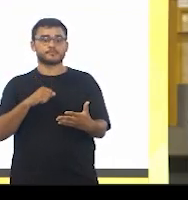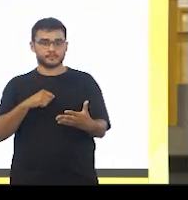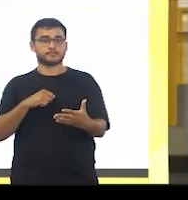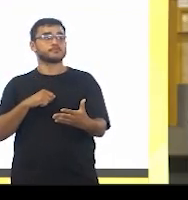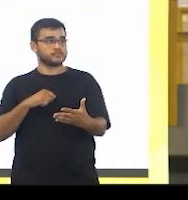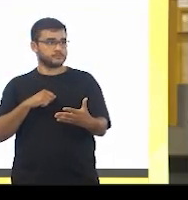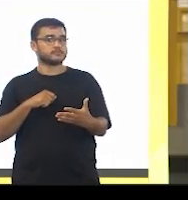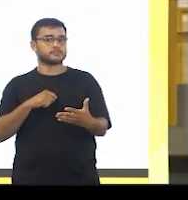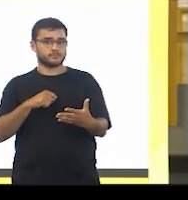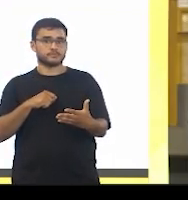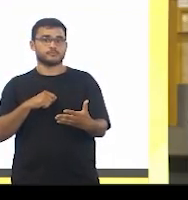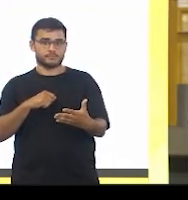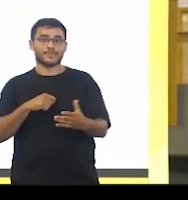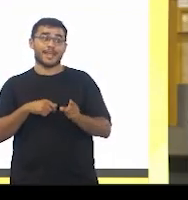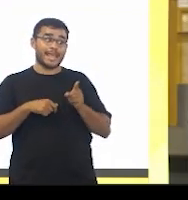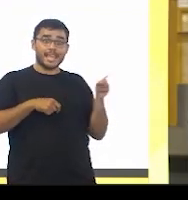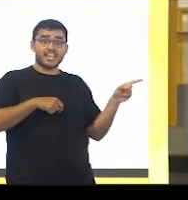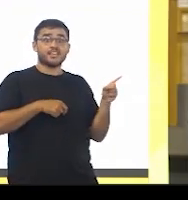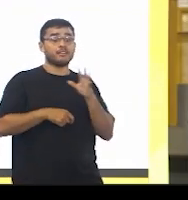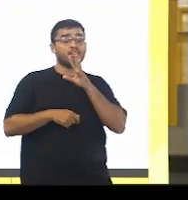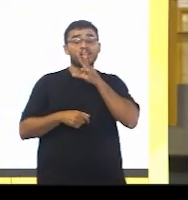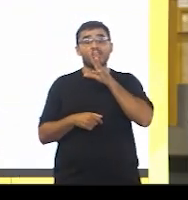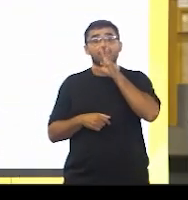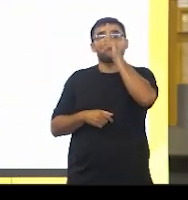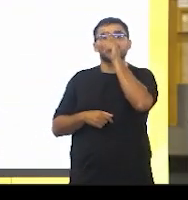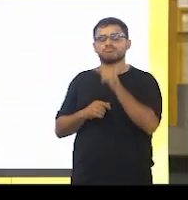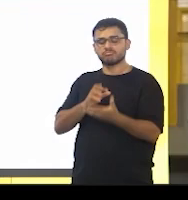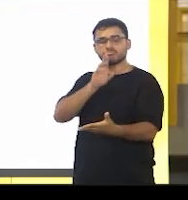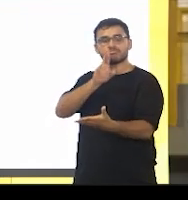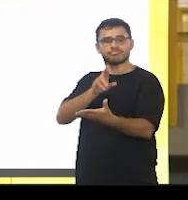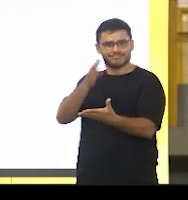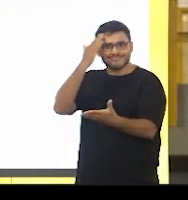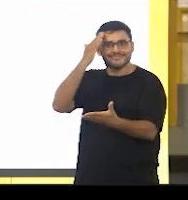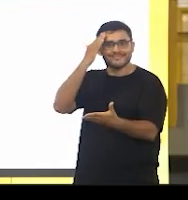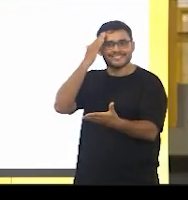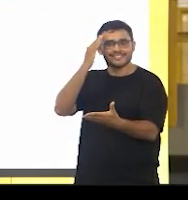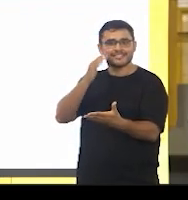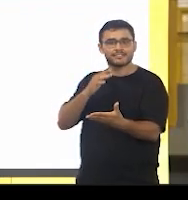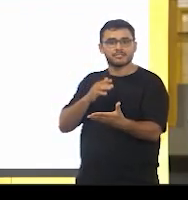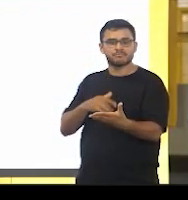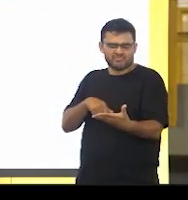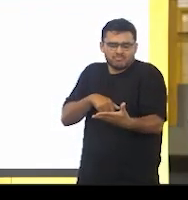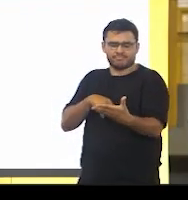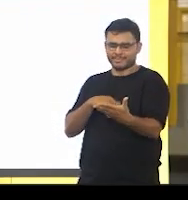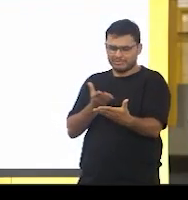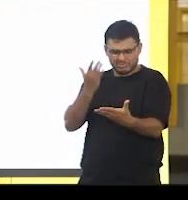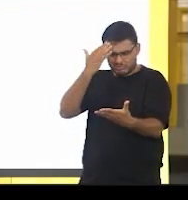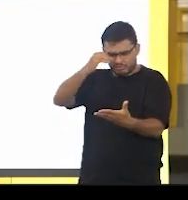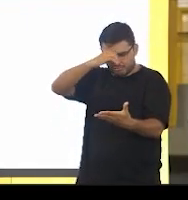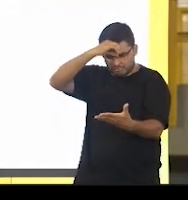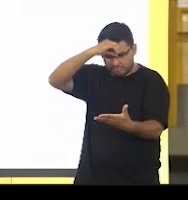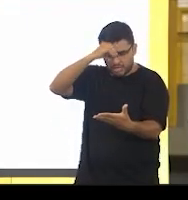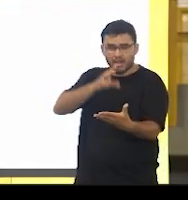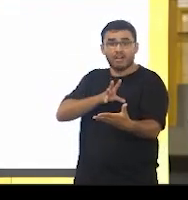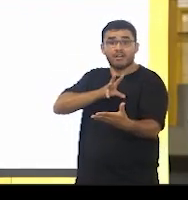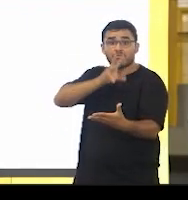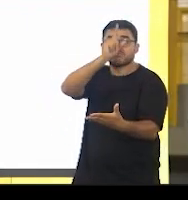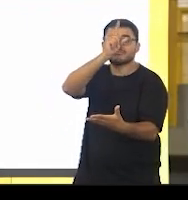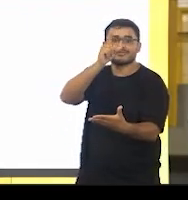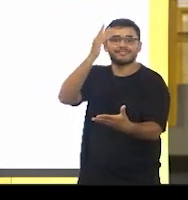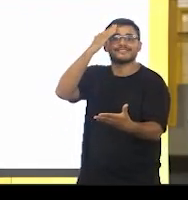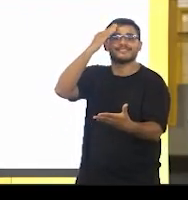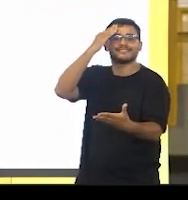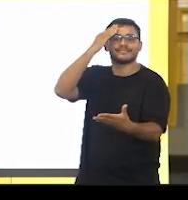acertou 16 questões. Ei, levanta a mão quem quer acertar uma questão com coerência pedagógica,